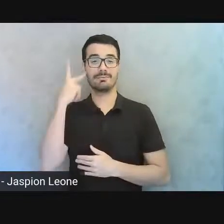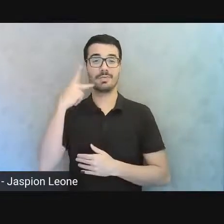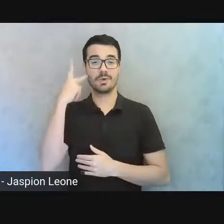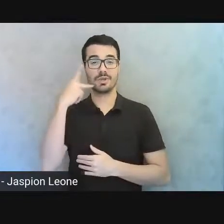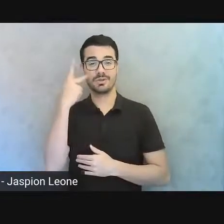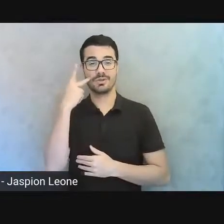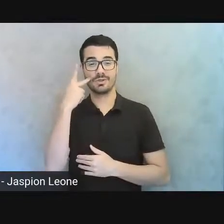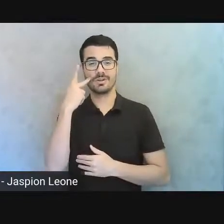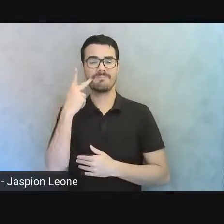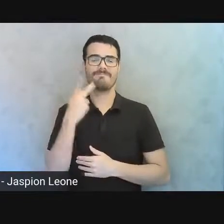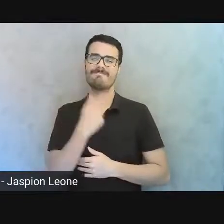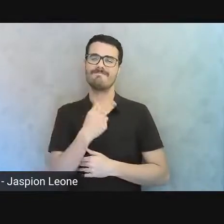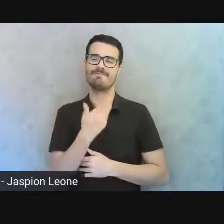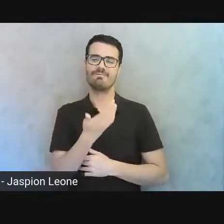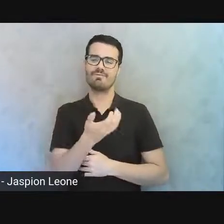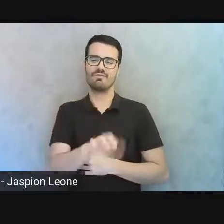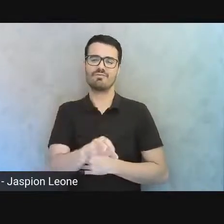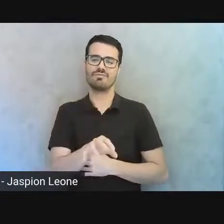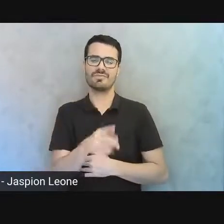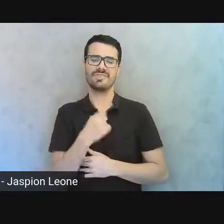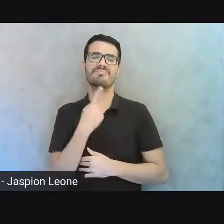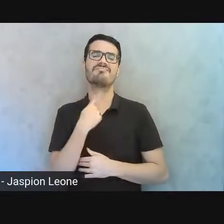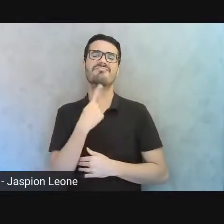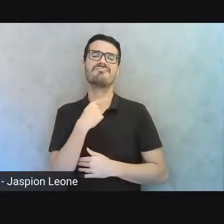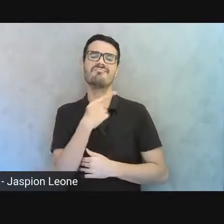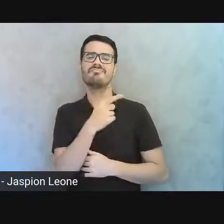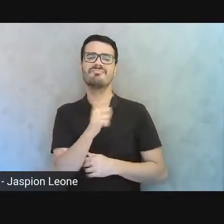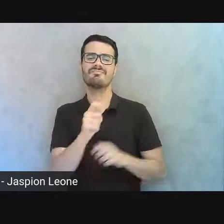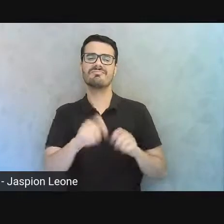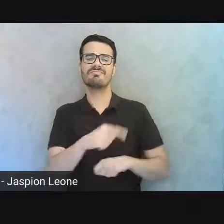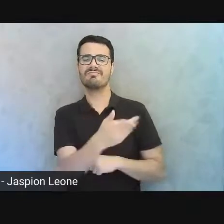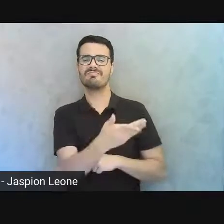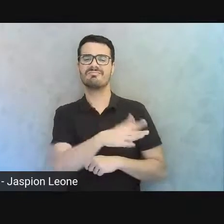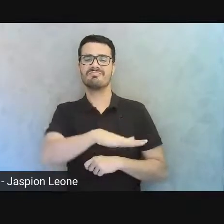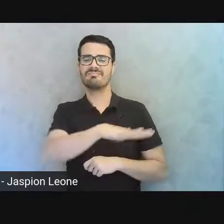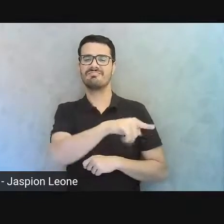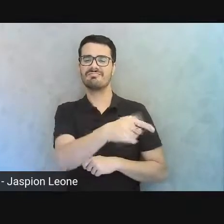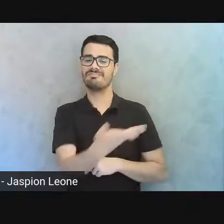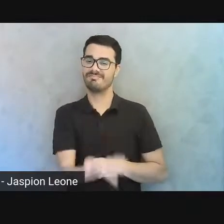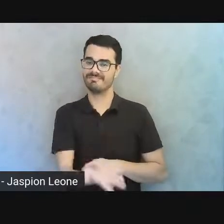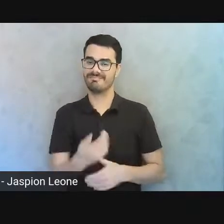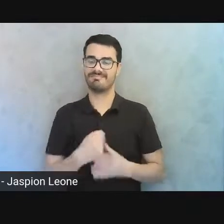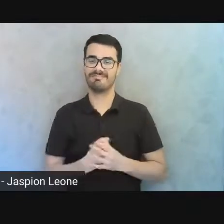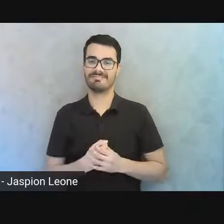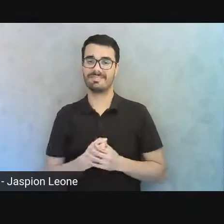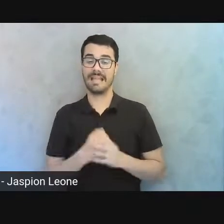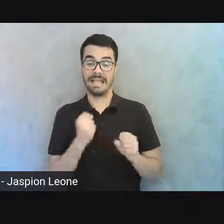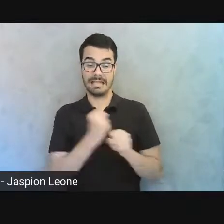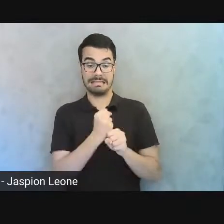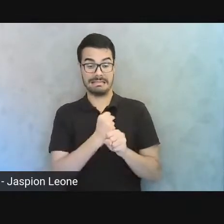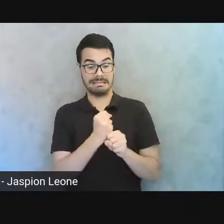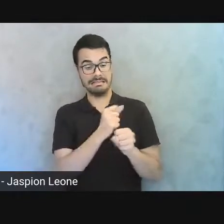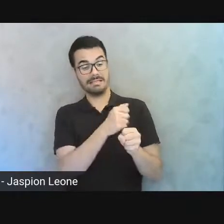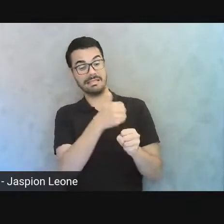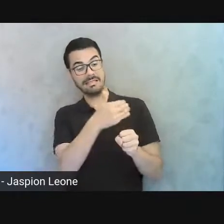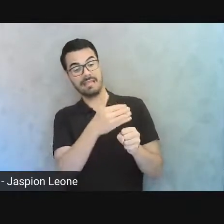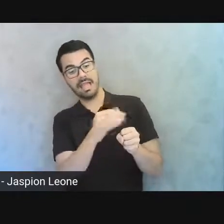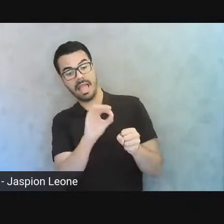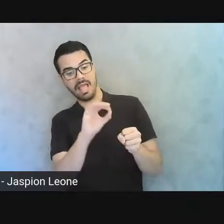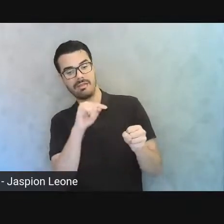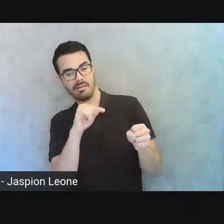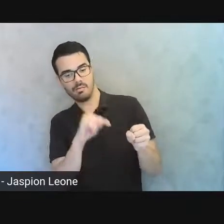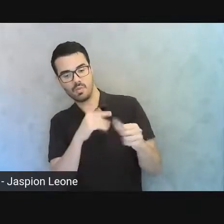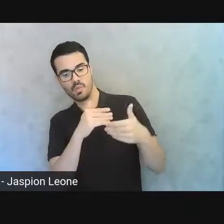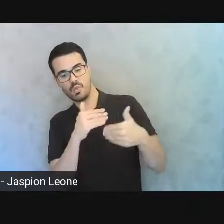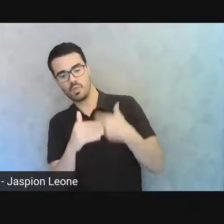pouco apetite, pouca aptidão, pouca competência para lidar com o campo. De 10 anos para cá, isso tem mudado